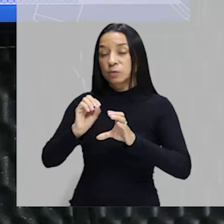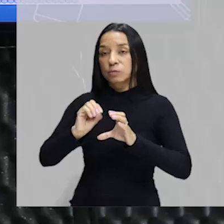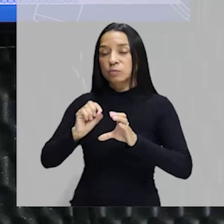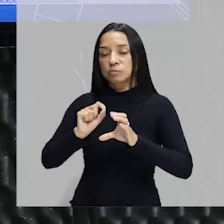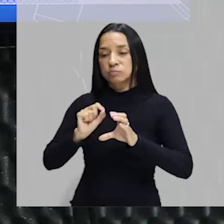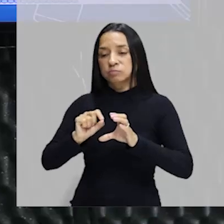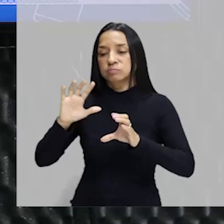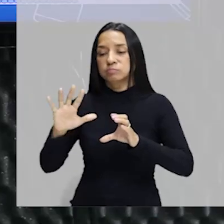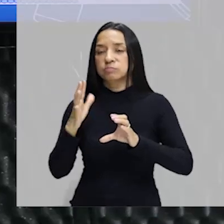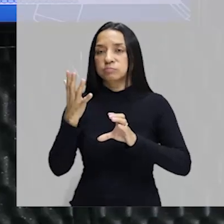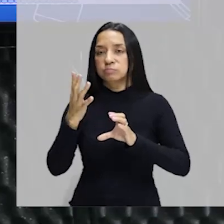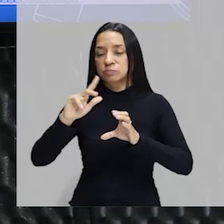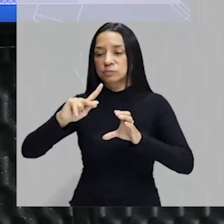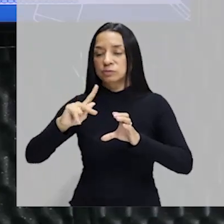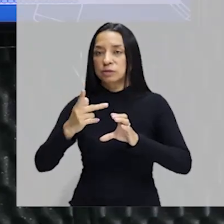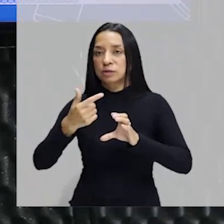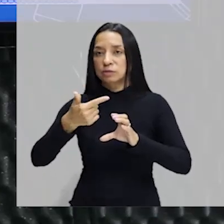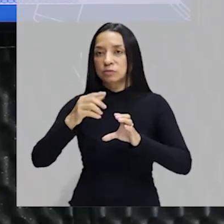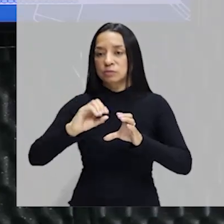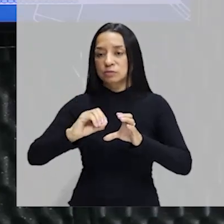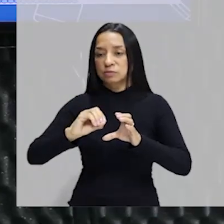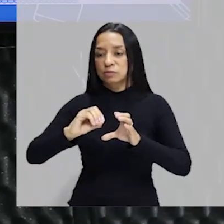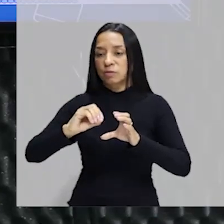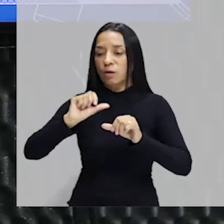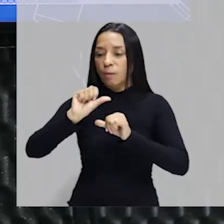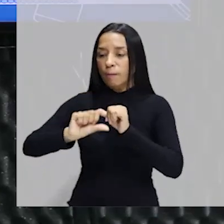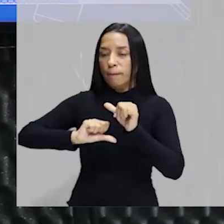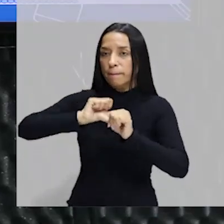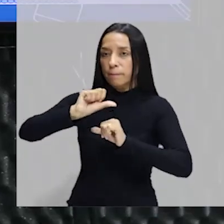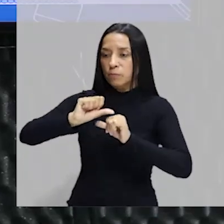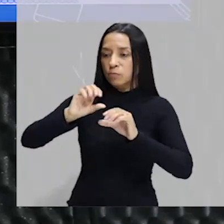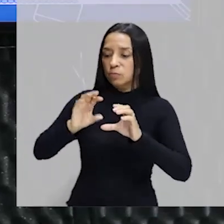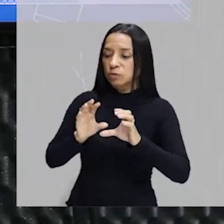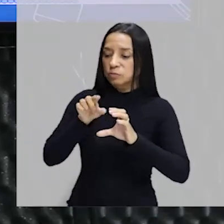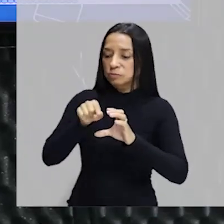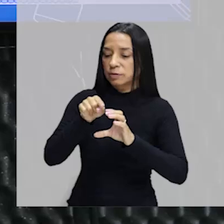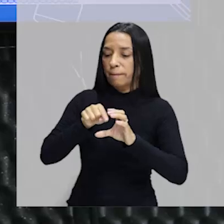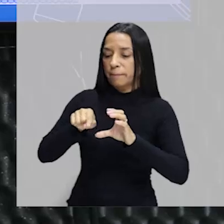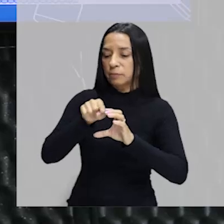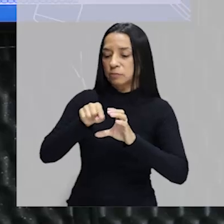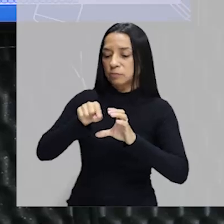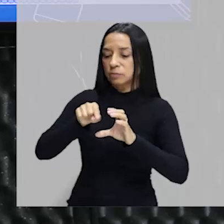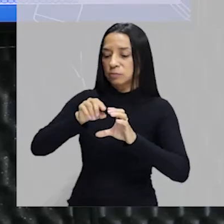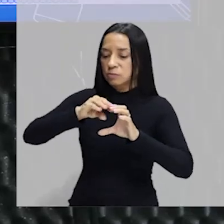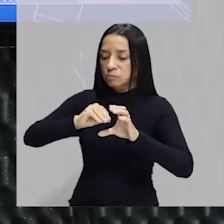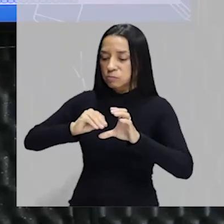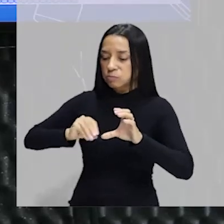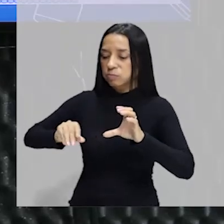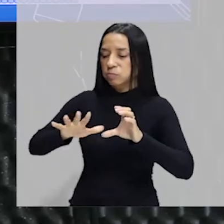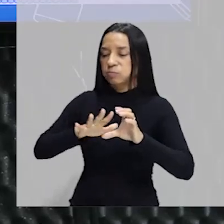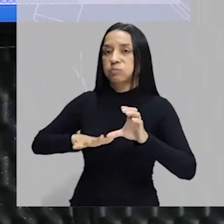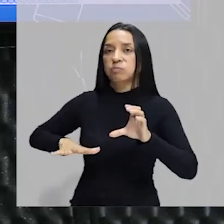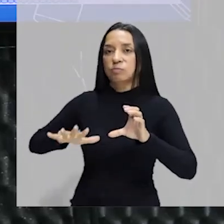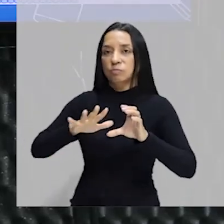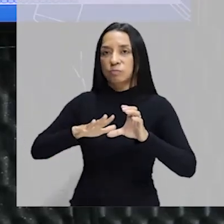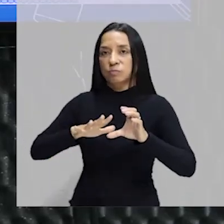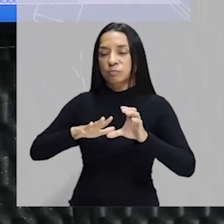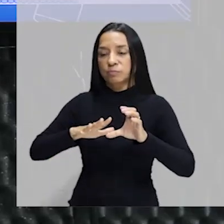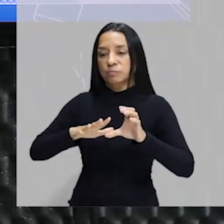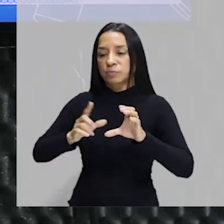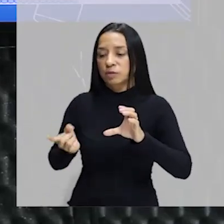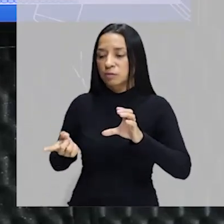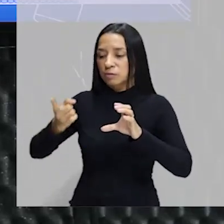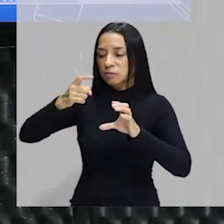vai acontecer? O hidrogênio ele tende a migrar de onde ele está mais concentrado para onde ele está menos concentrado. Então, ele